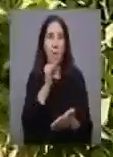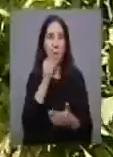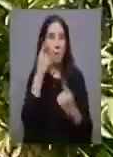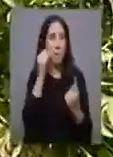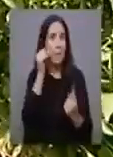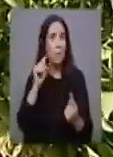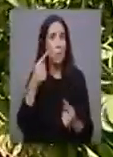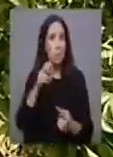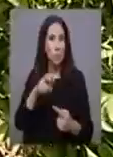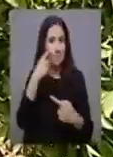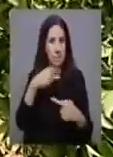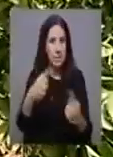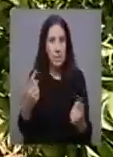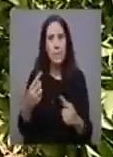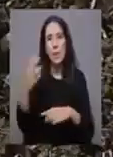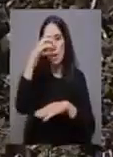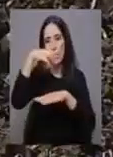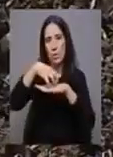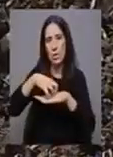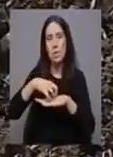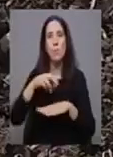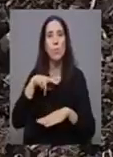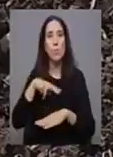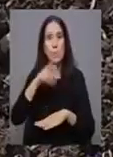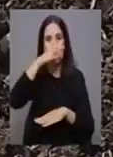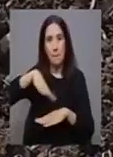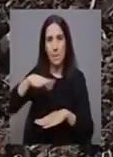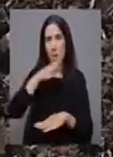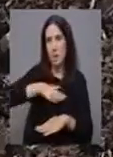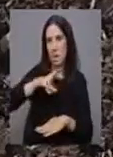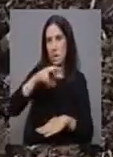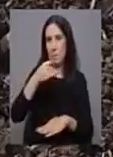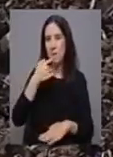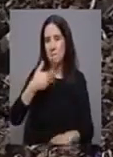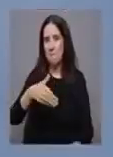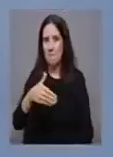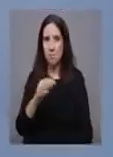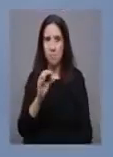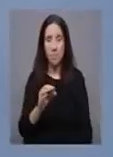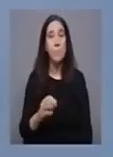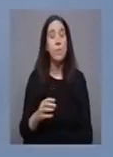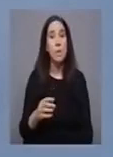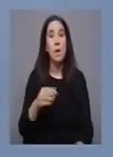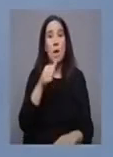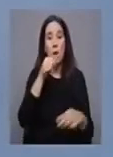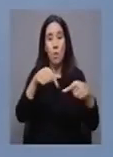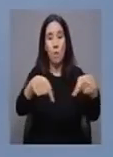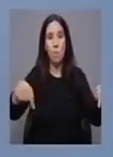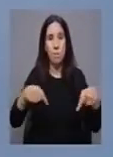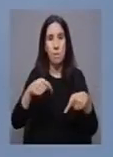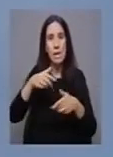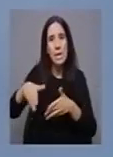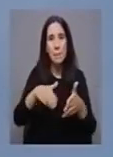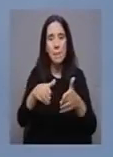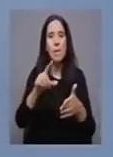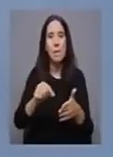junho. A Agência Portuguesa do Ambiente, em declarações à RTP, garante apenas que está para breve. A construção de açudes na Ribeira da Fopana e o